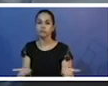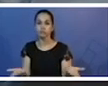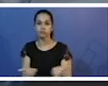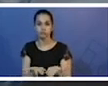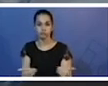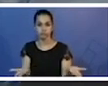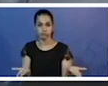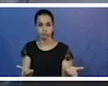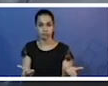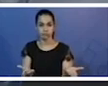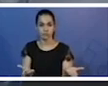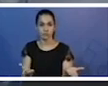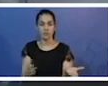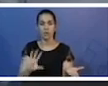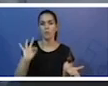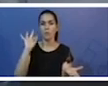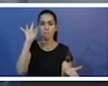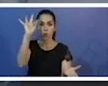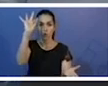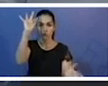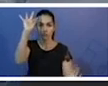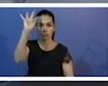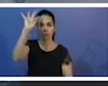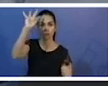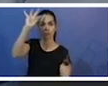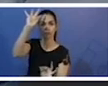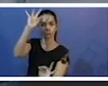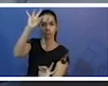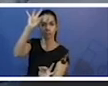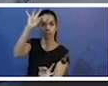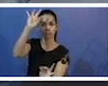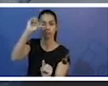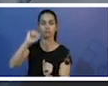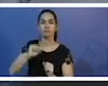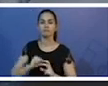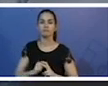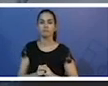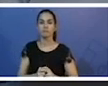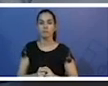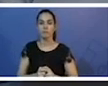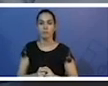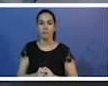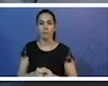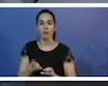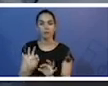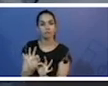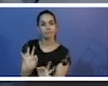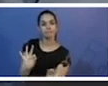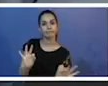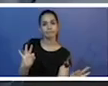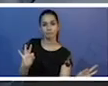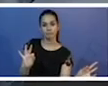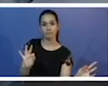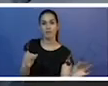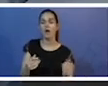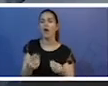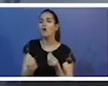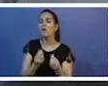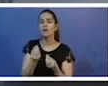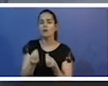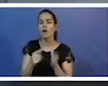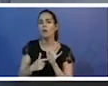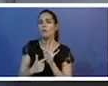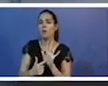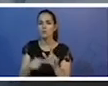vértice. Vértice é o pontinho, lado, o segmento que denota a figura